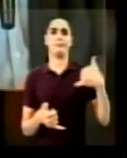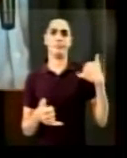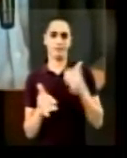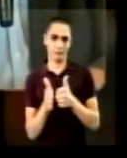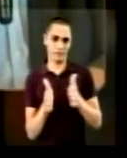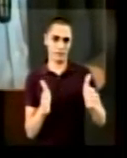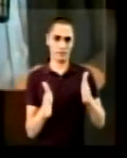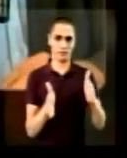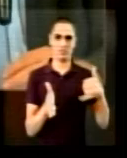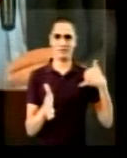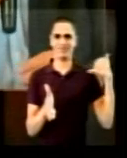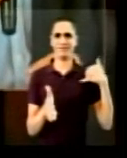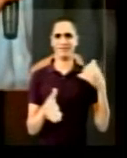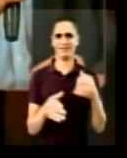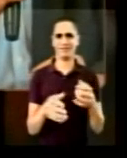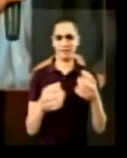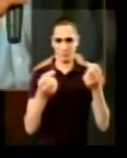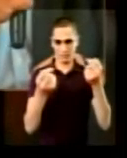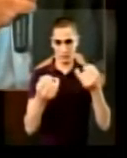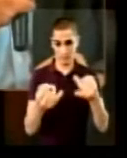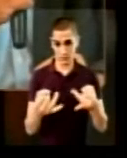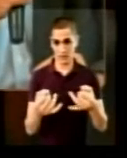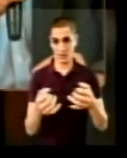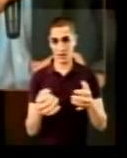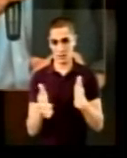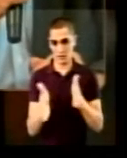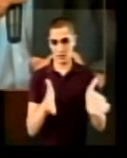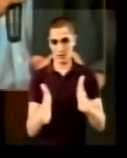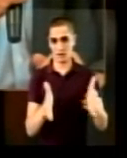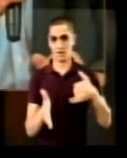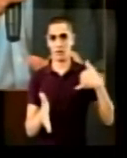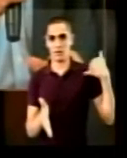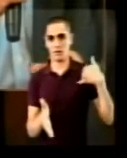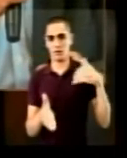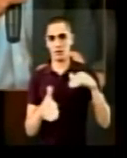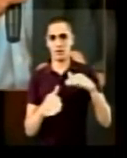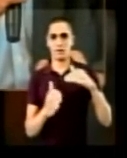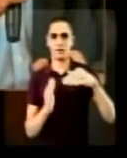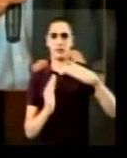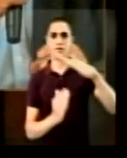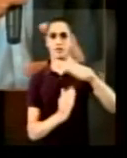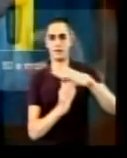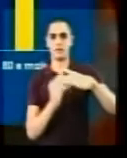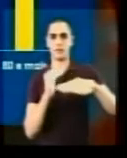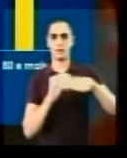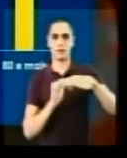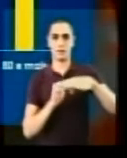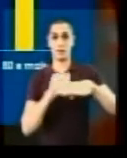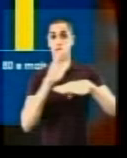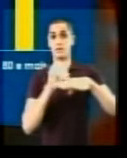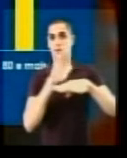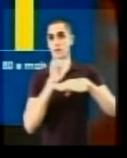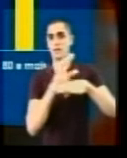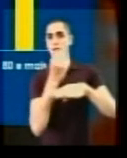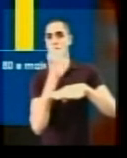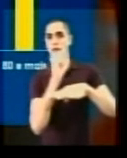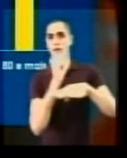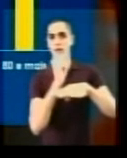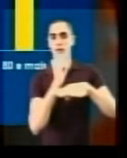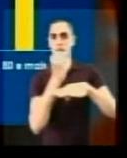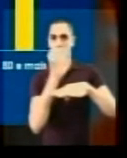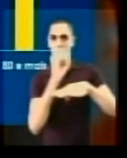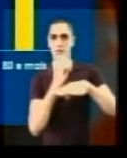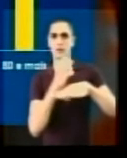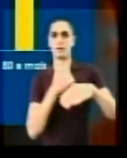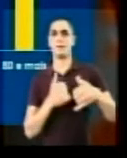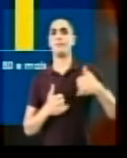de idade acima de 80 anos, você vai ver que nós temos um índice de mortalidade, não é 95% não,